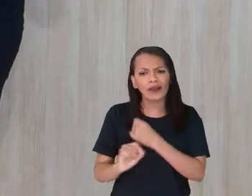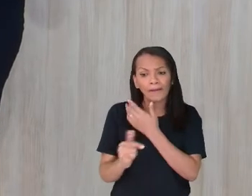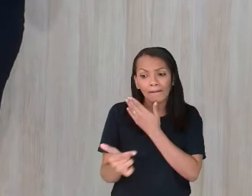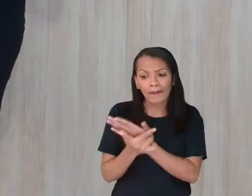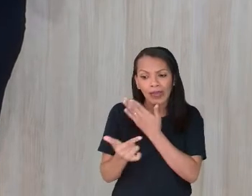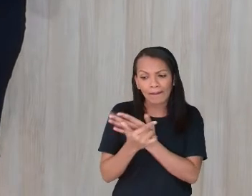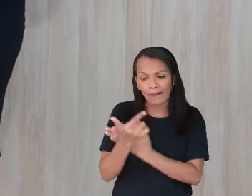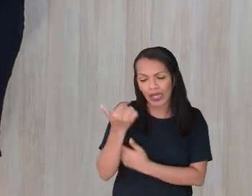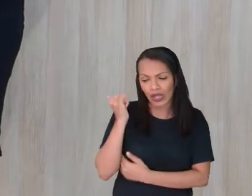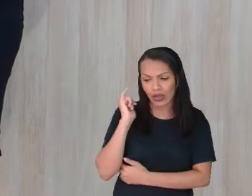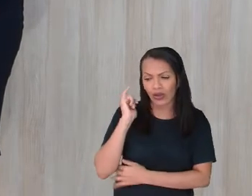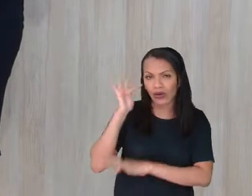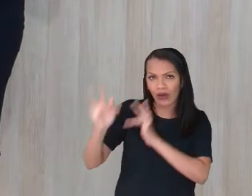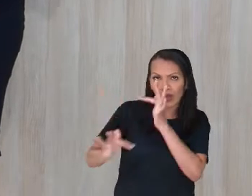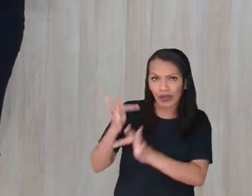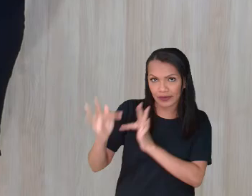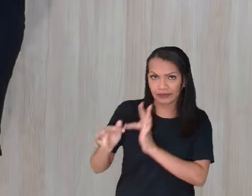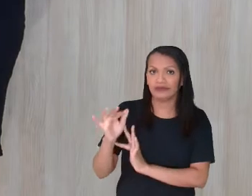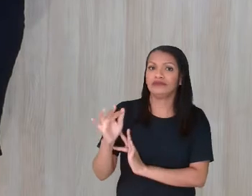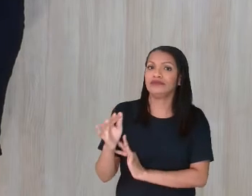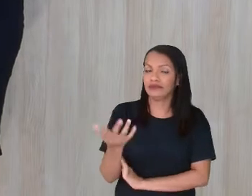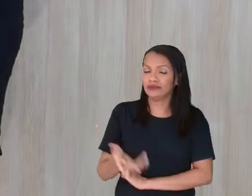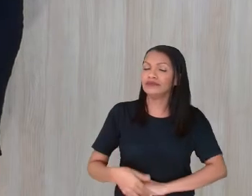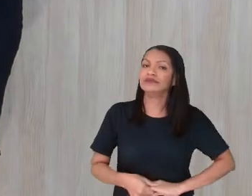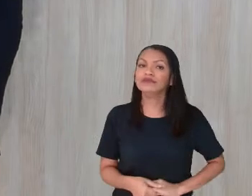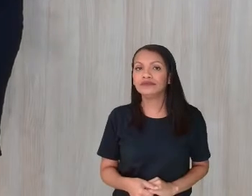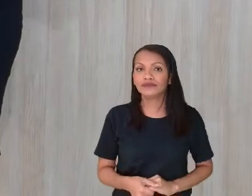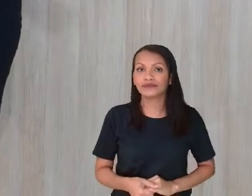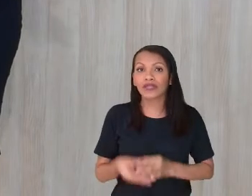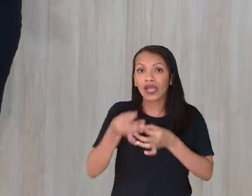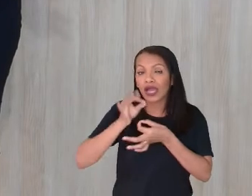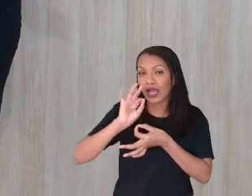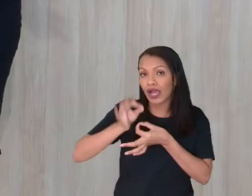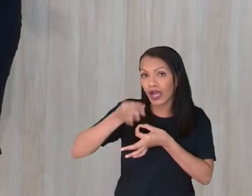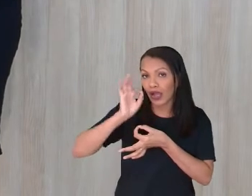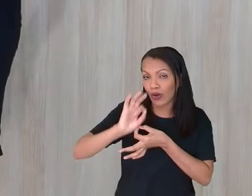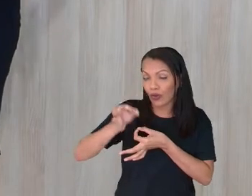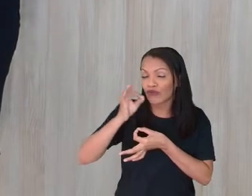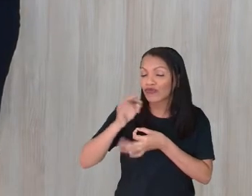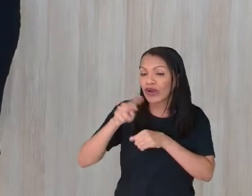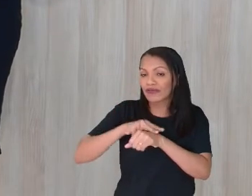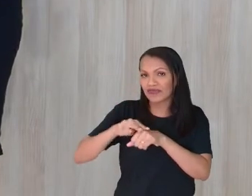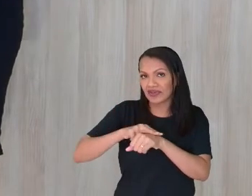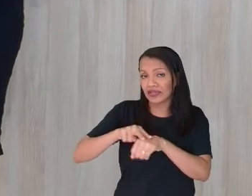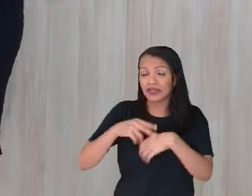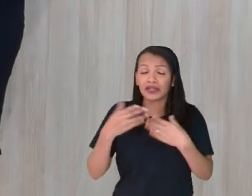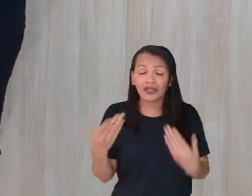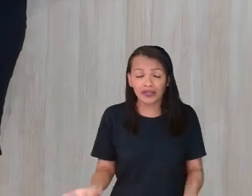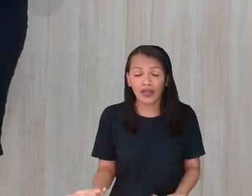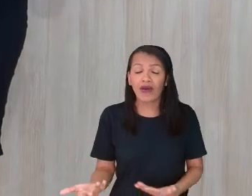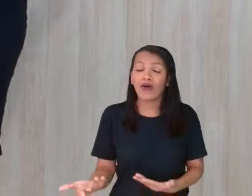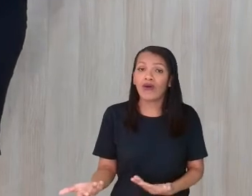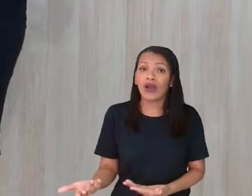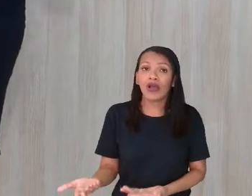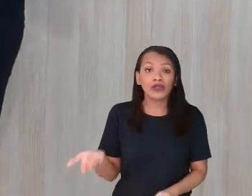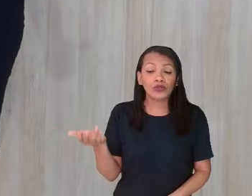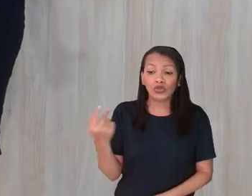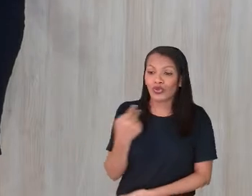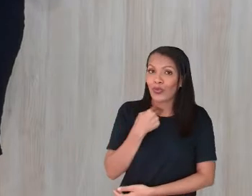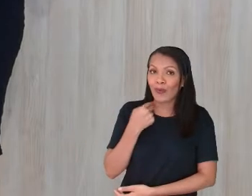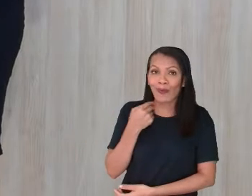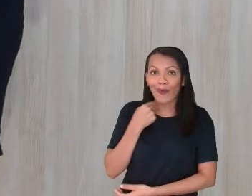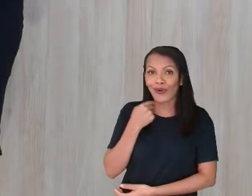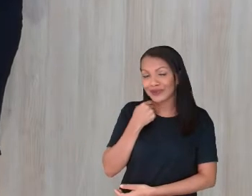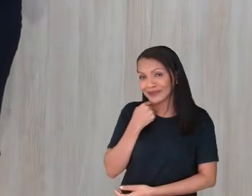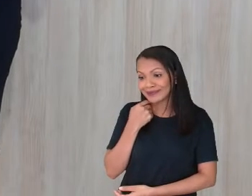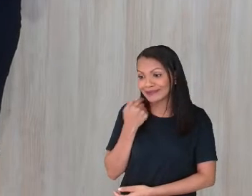porque as uvas estavam verdes, então quem tem pressa come cru, digamos assim, né? Então a gente tem sempre essa veia moralizante.